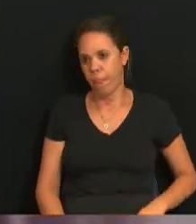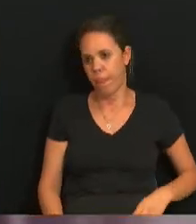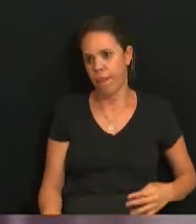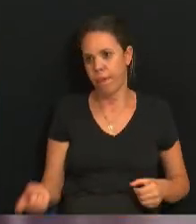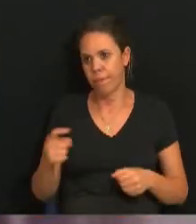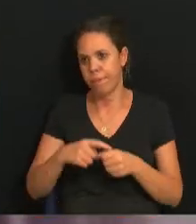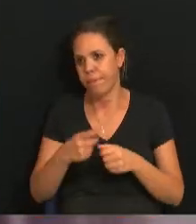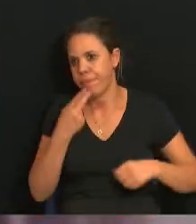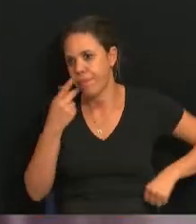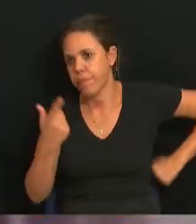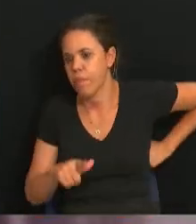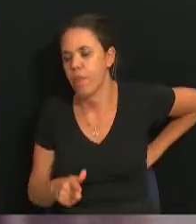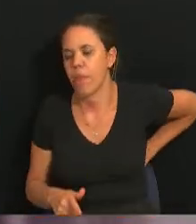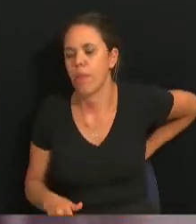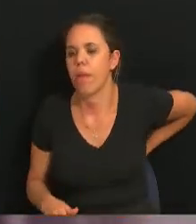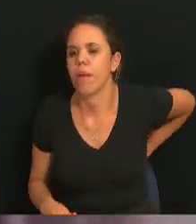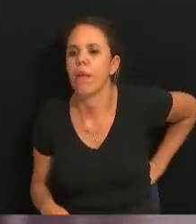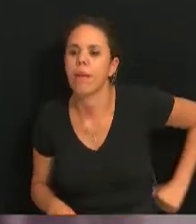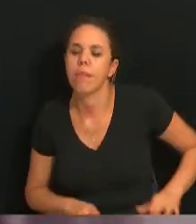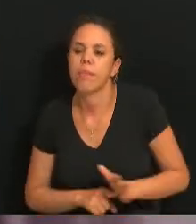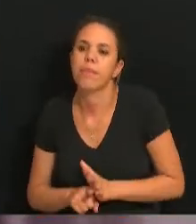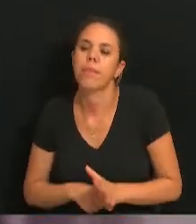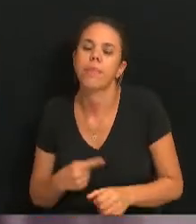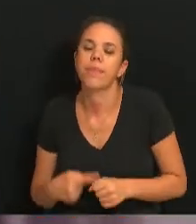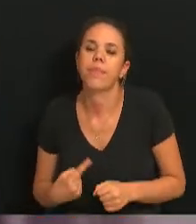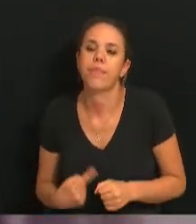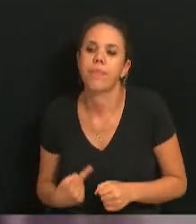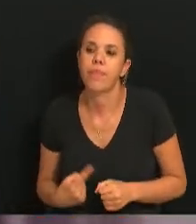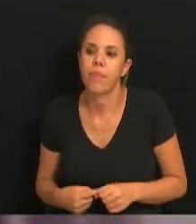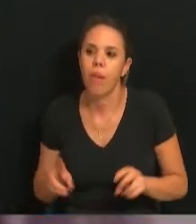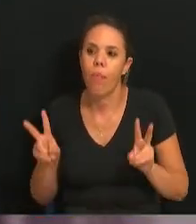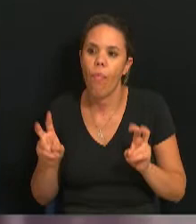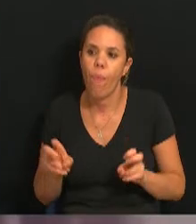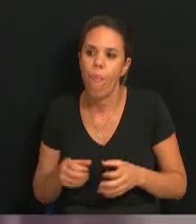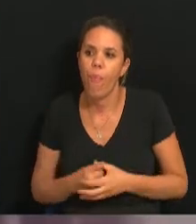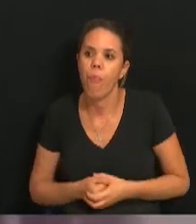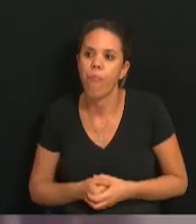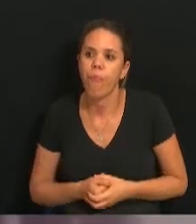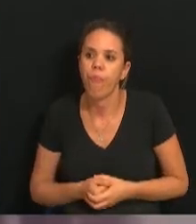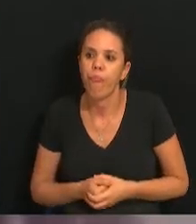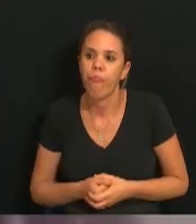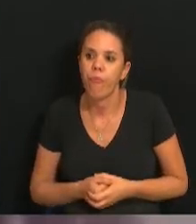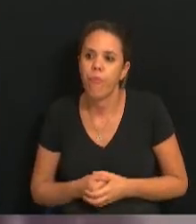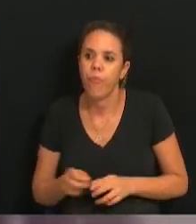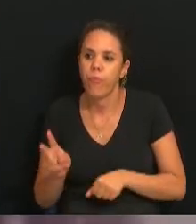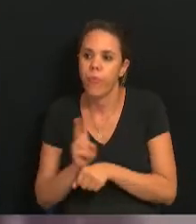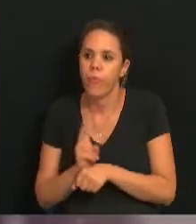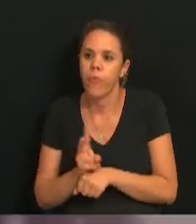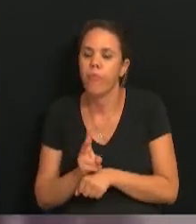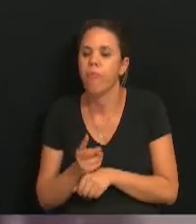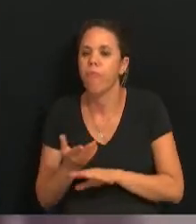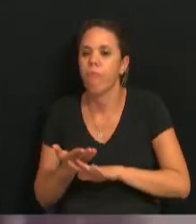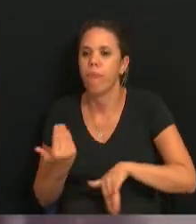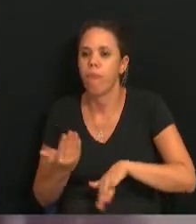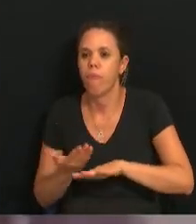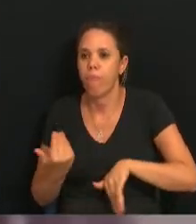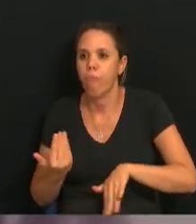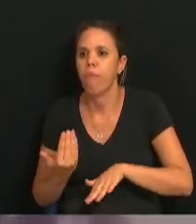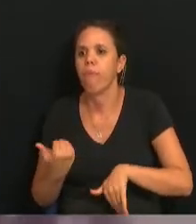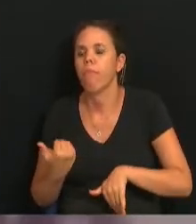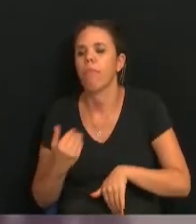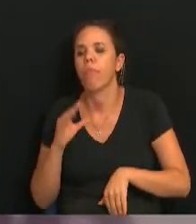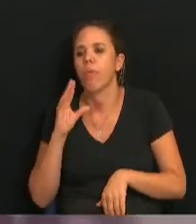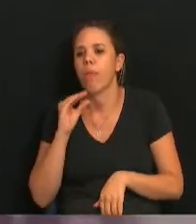novamente sobre um estudo da rede municipal sobre o monitoramento das licenças, das demandas. Então, por